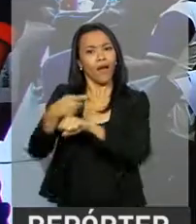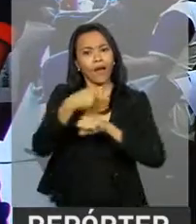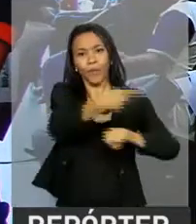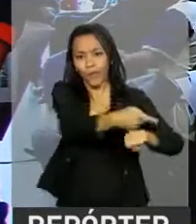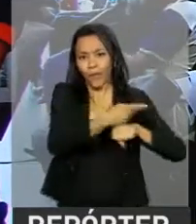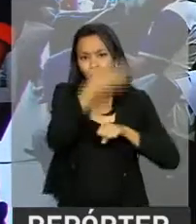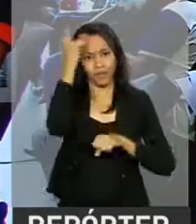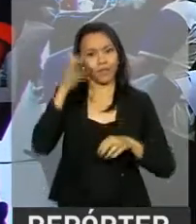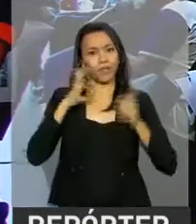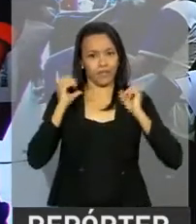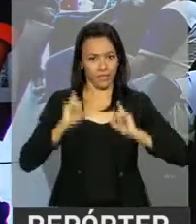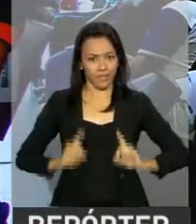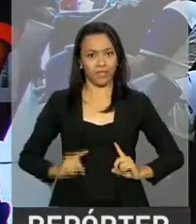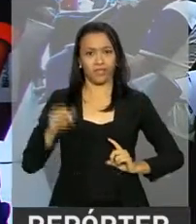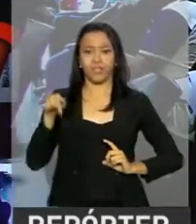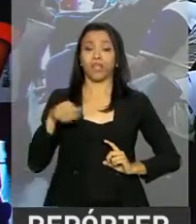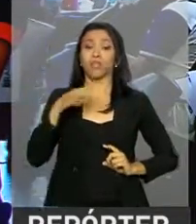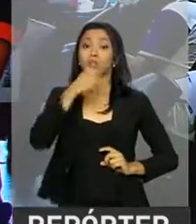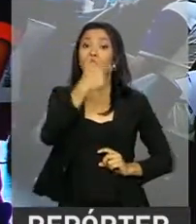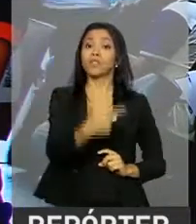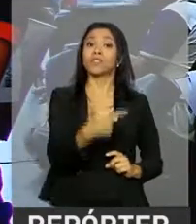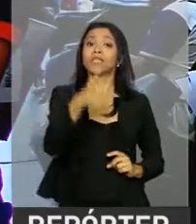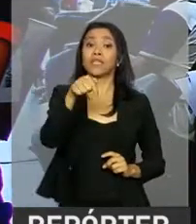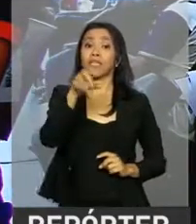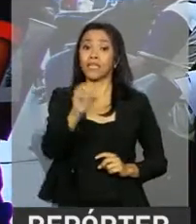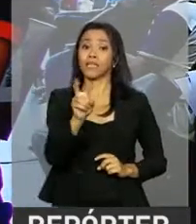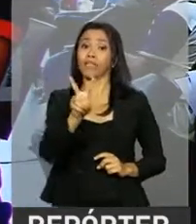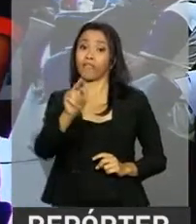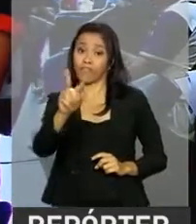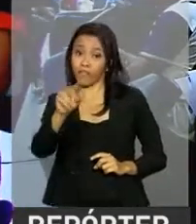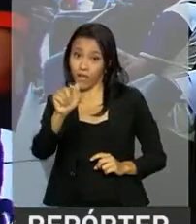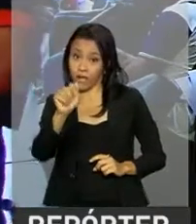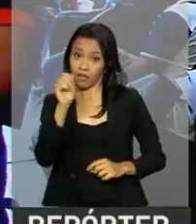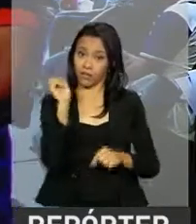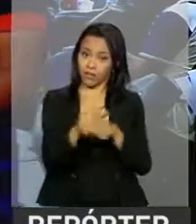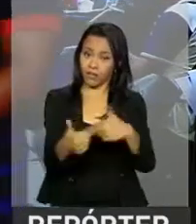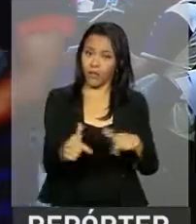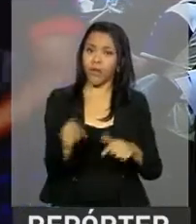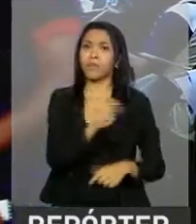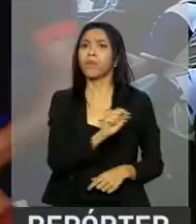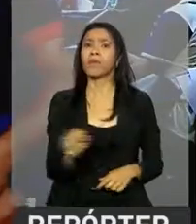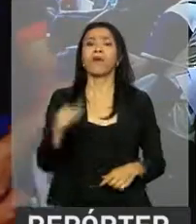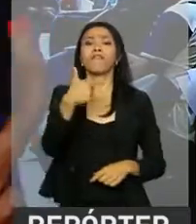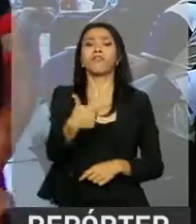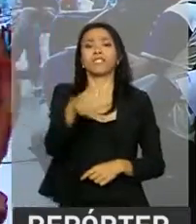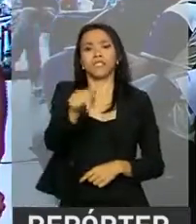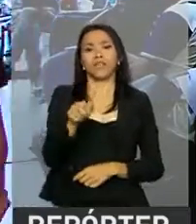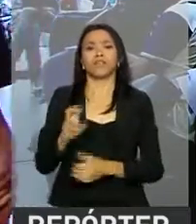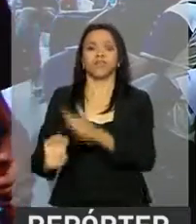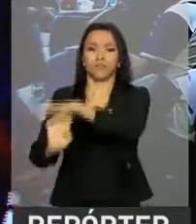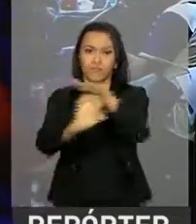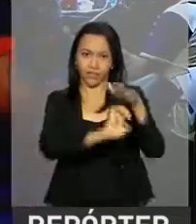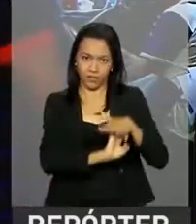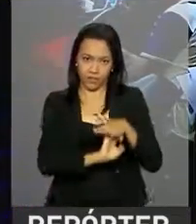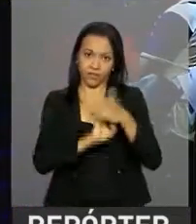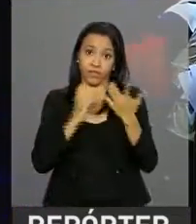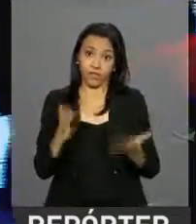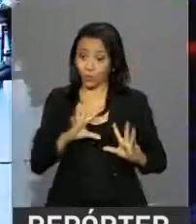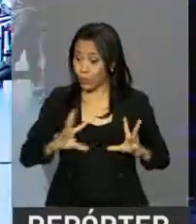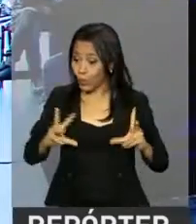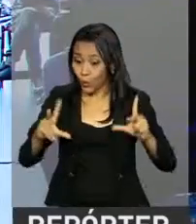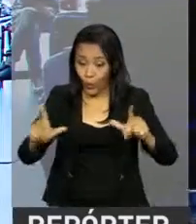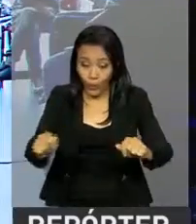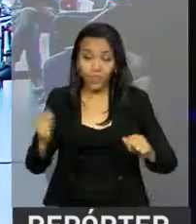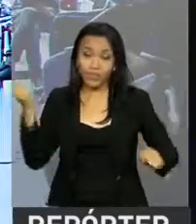esse público. São 270 vagas de emprego oferecidas por 27 empresas. E a expectativa é de que todas